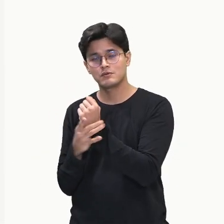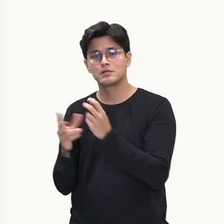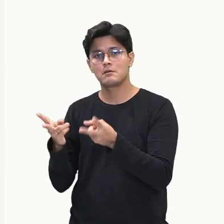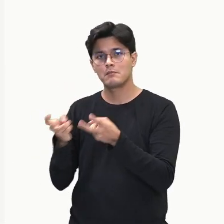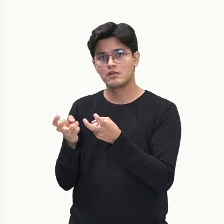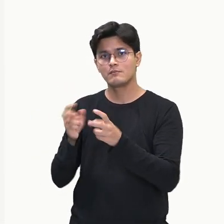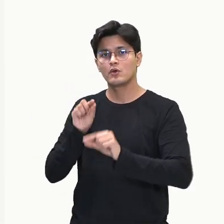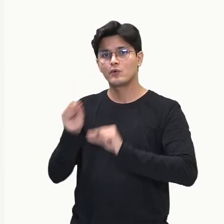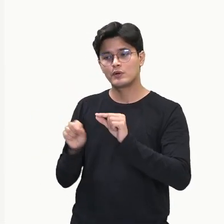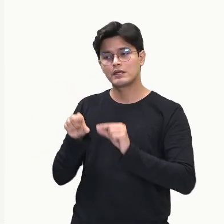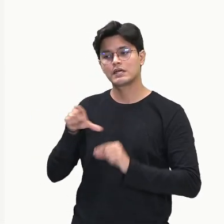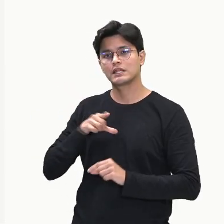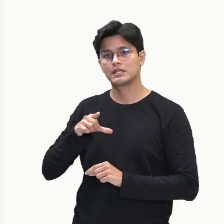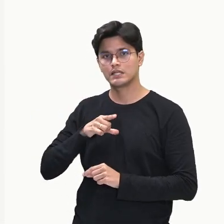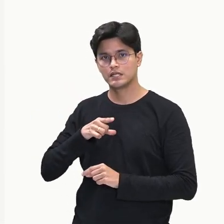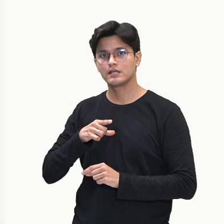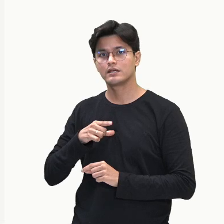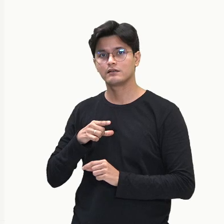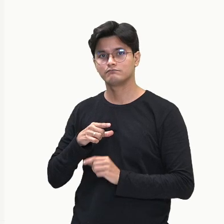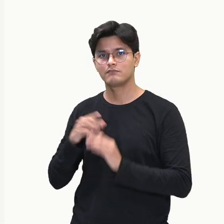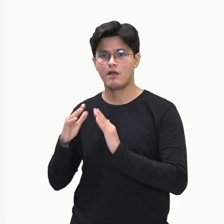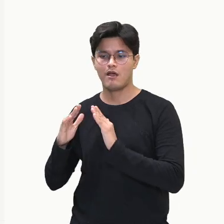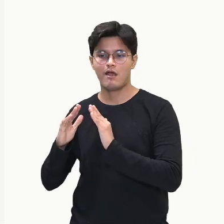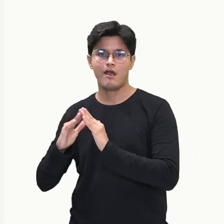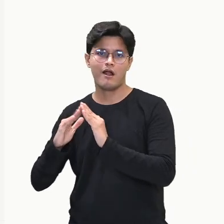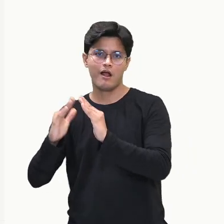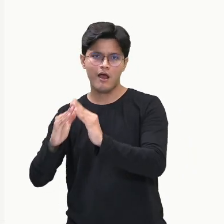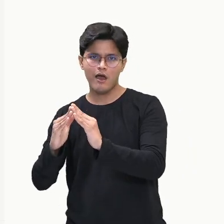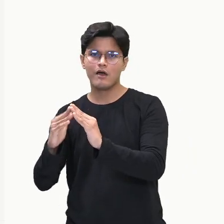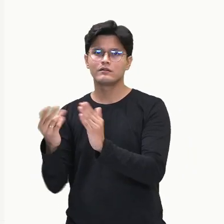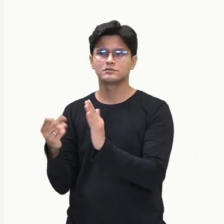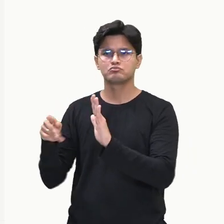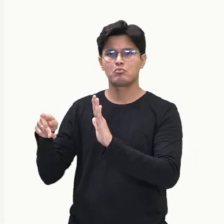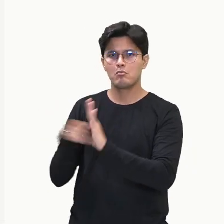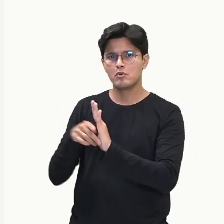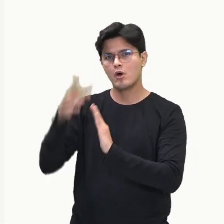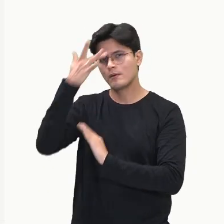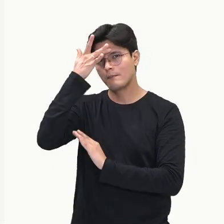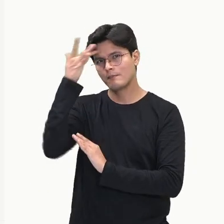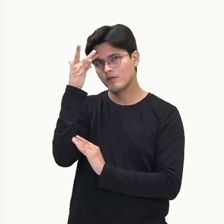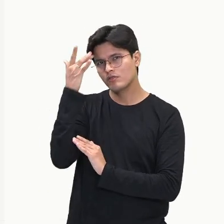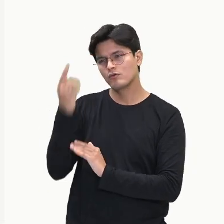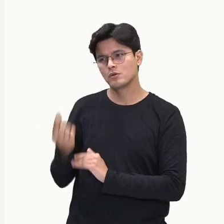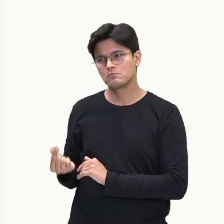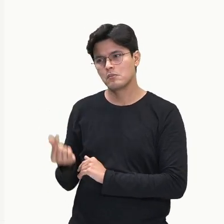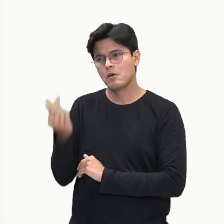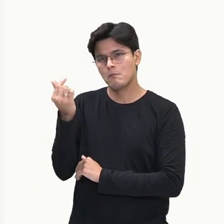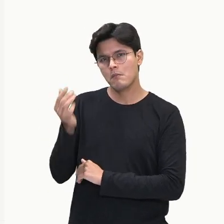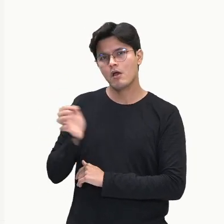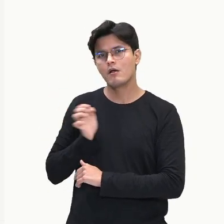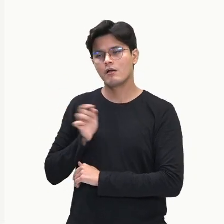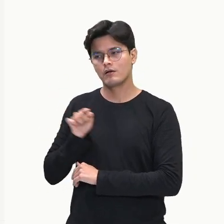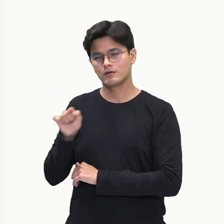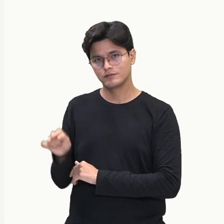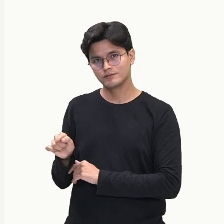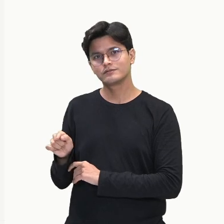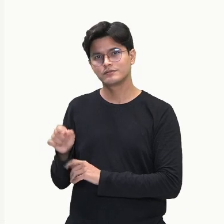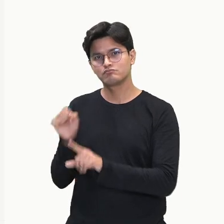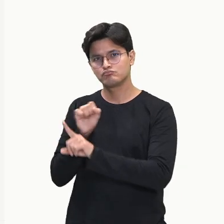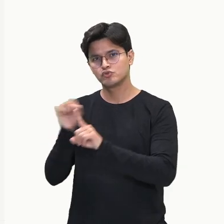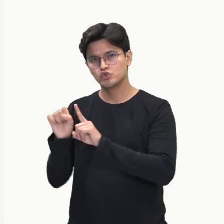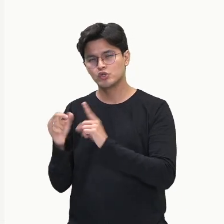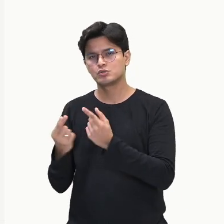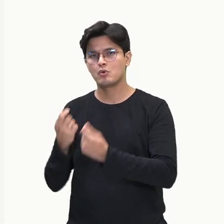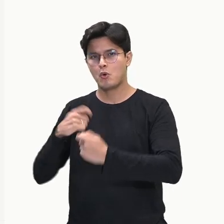temos propriedades lá de pessoas mais abastadas, com uma melhor situação socioeconômica, e daí